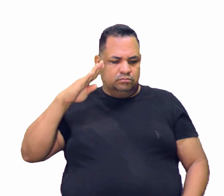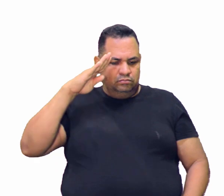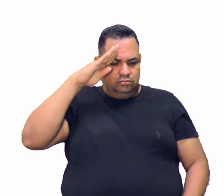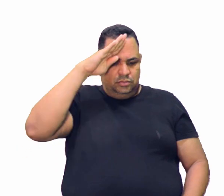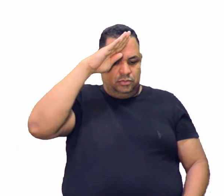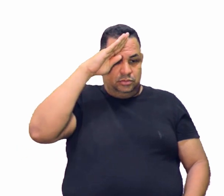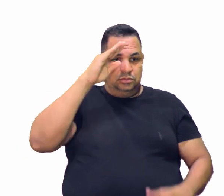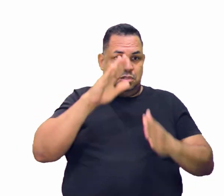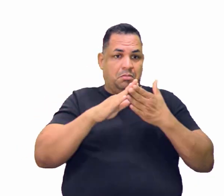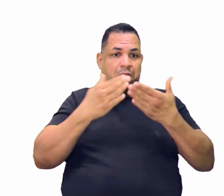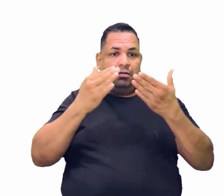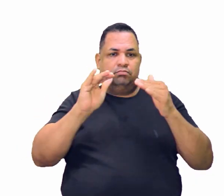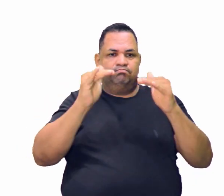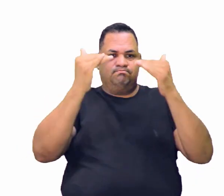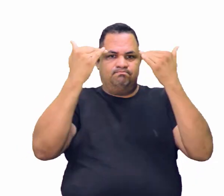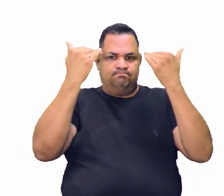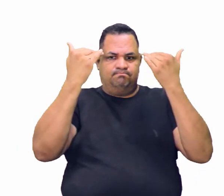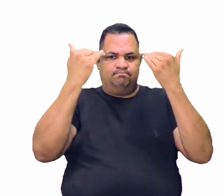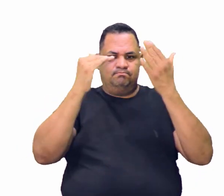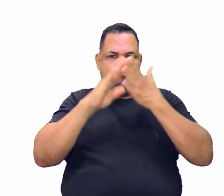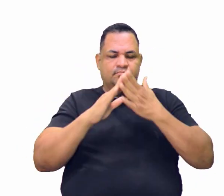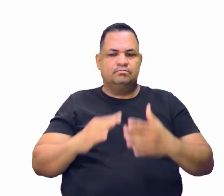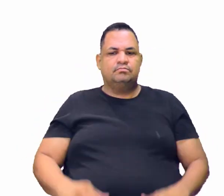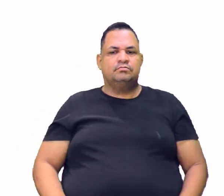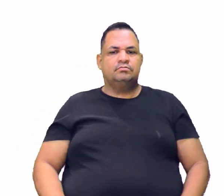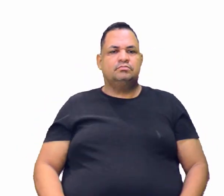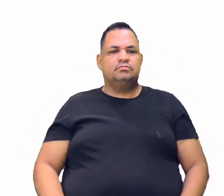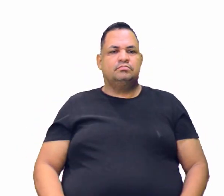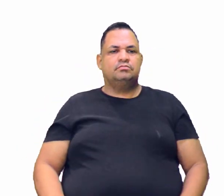estão alerta. Viu só?